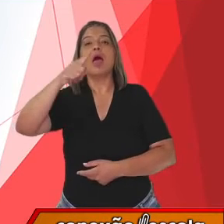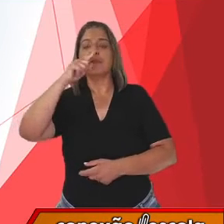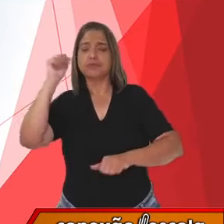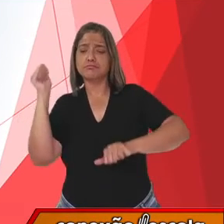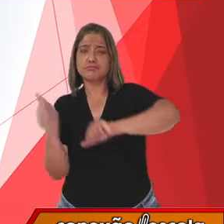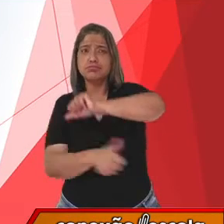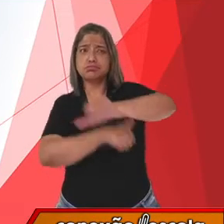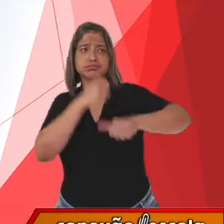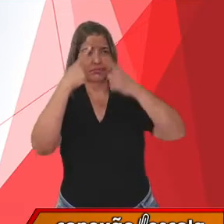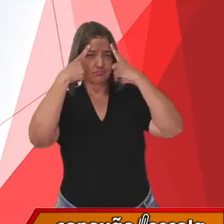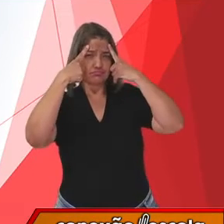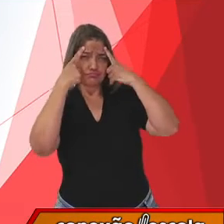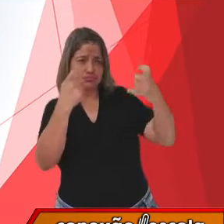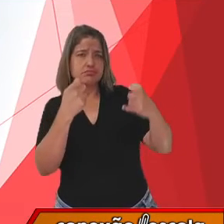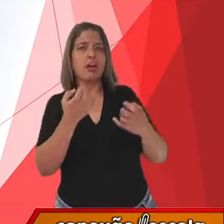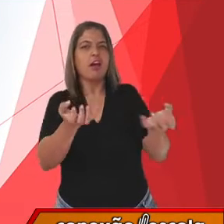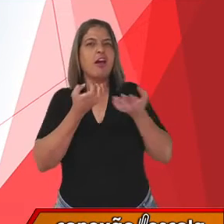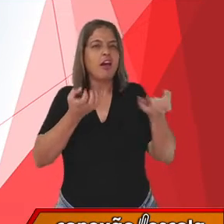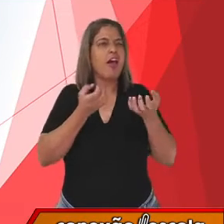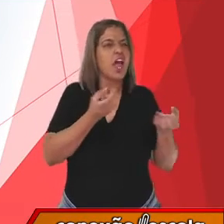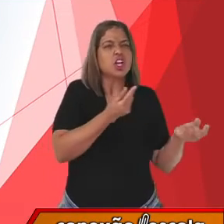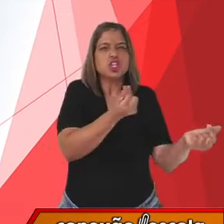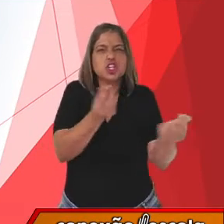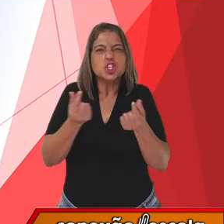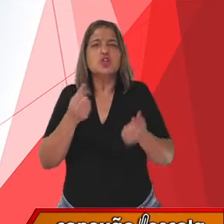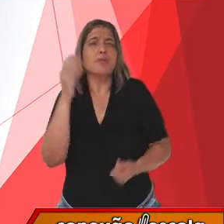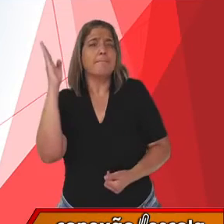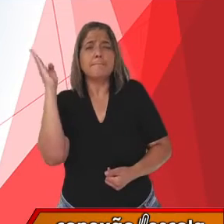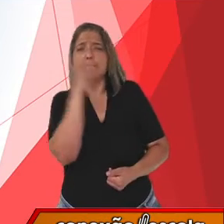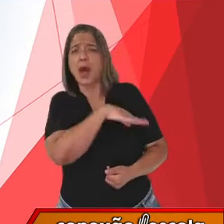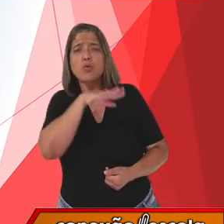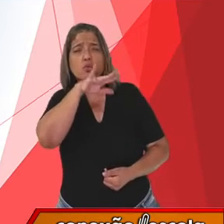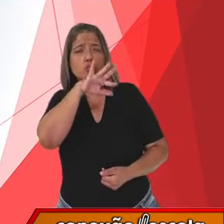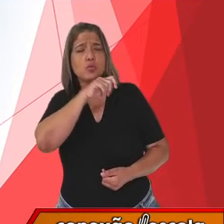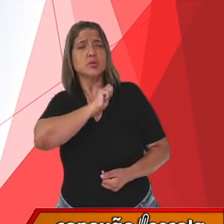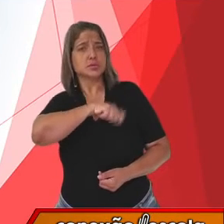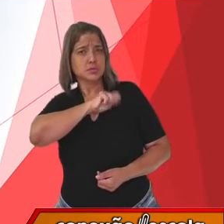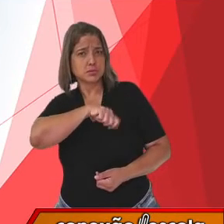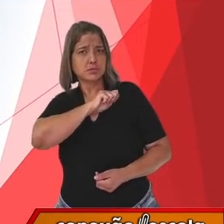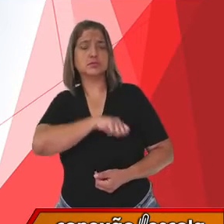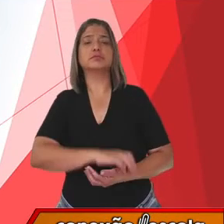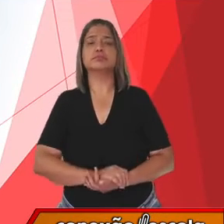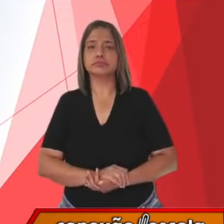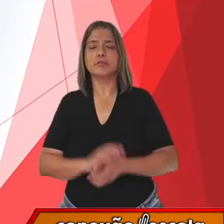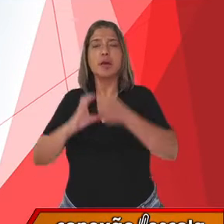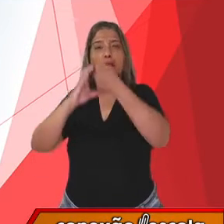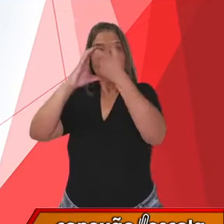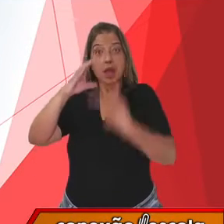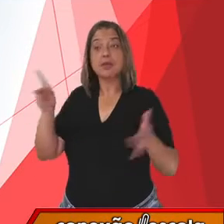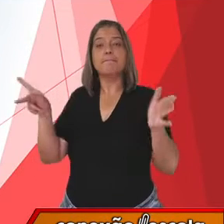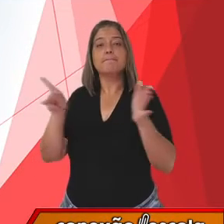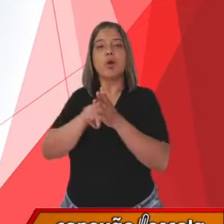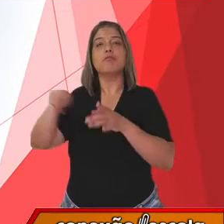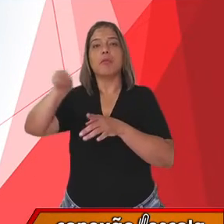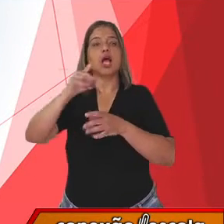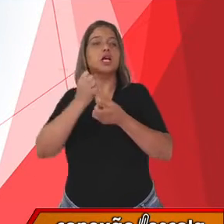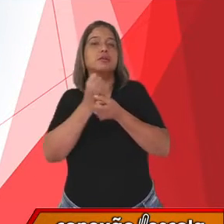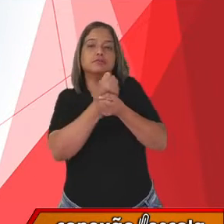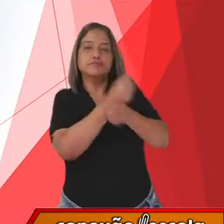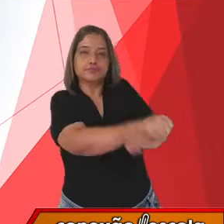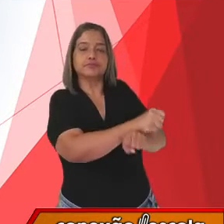violentos, ambiciosos e rudes, características muito utilizadas para a escravização de